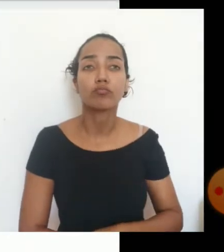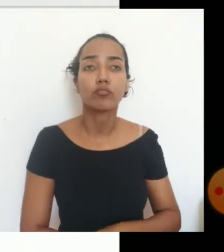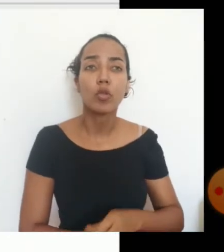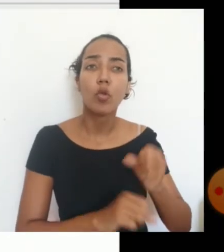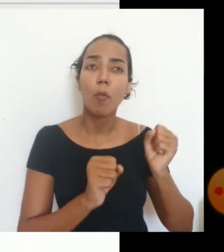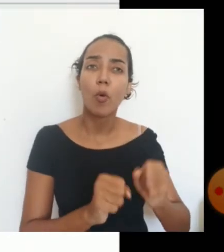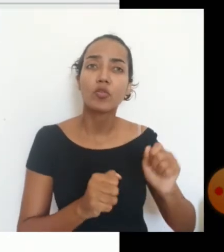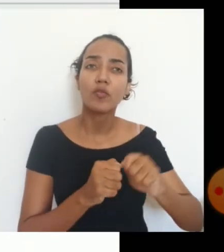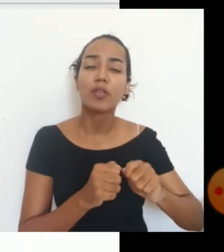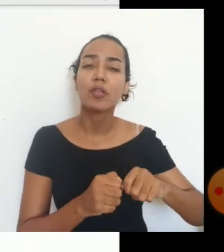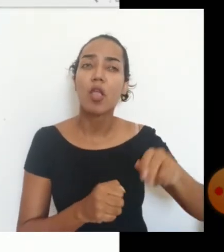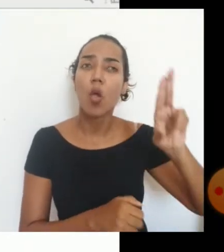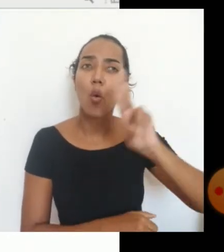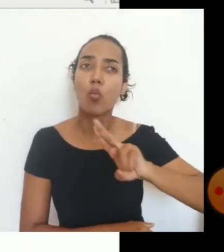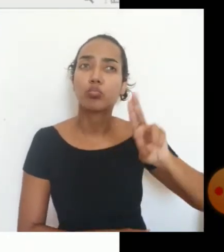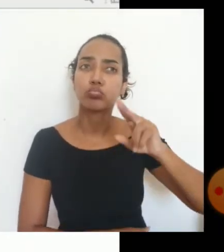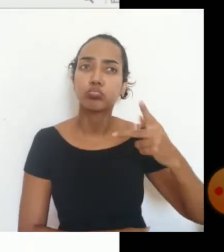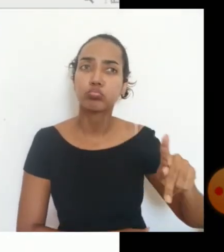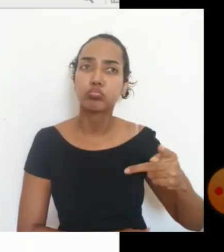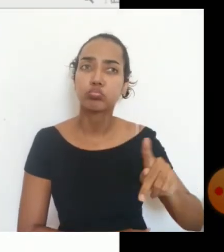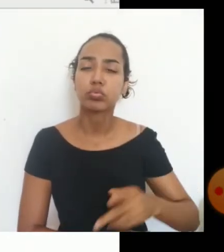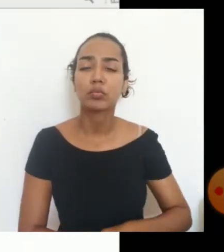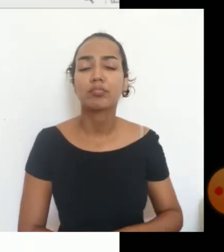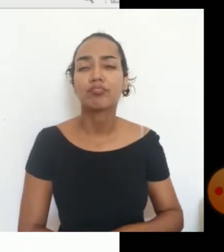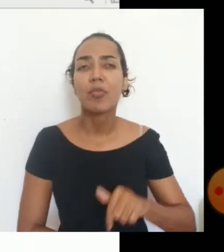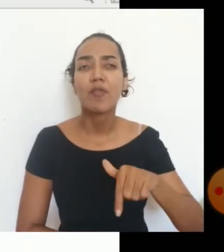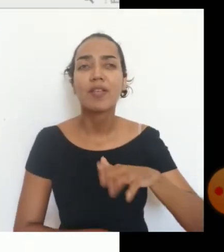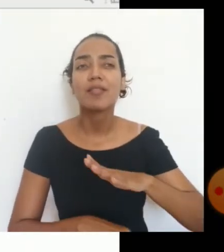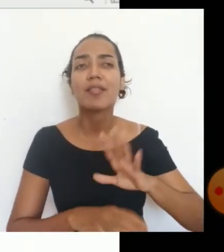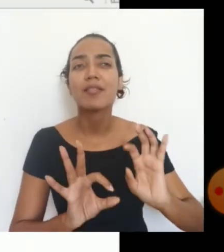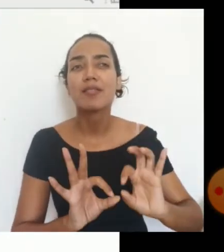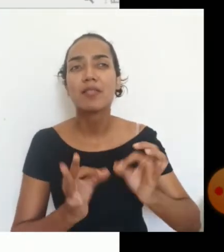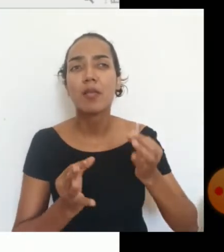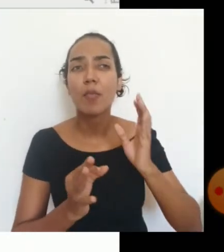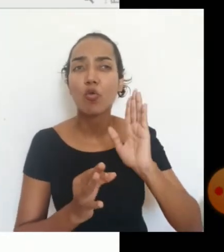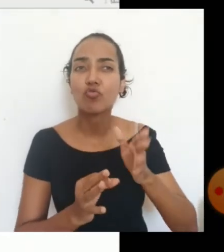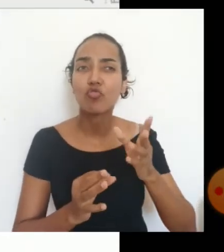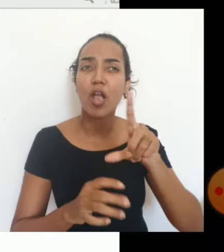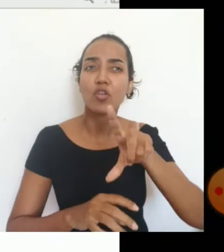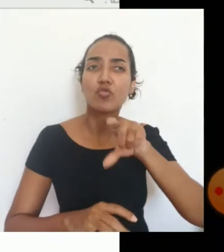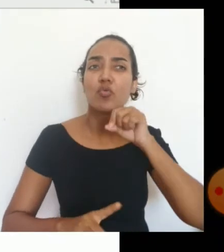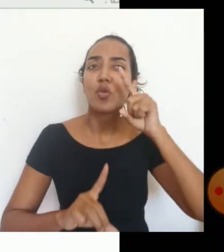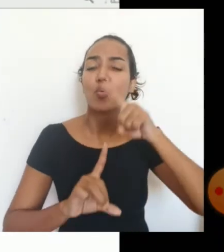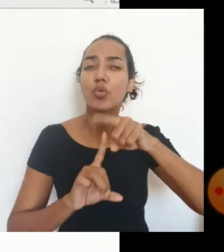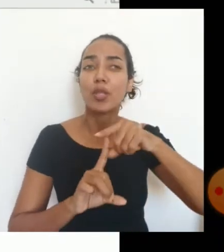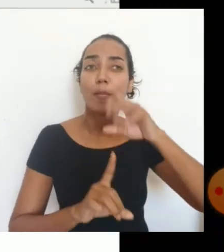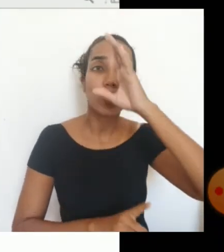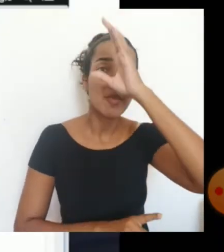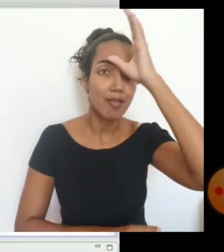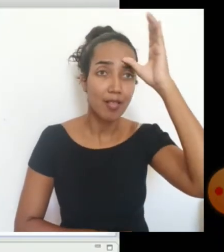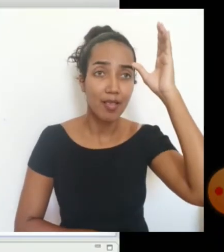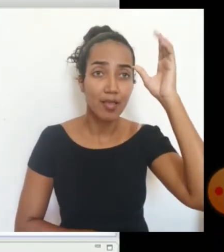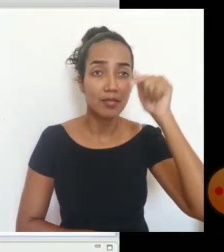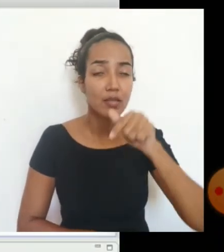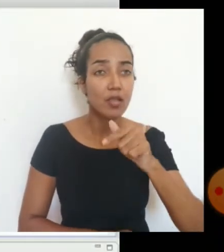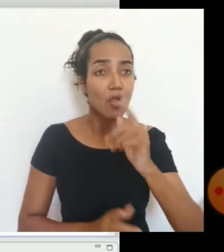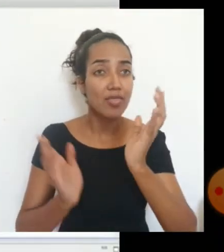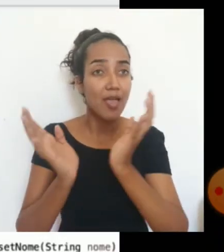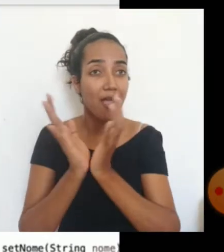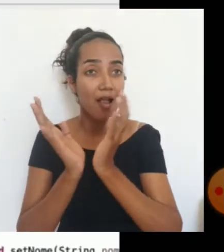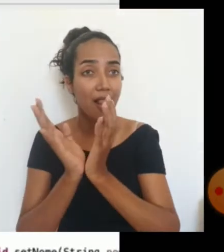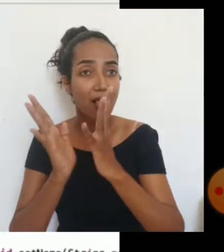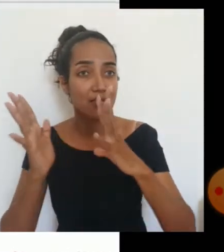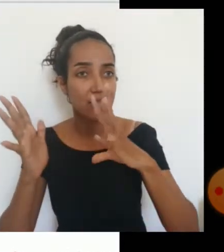porque eu já defini o tipo cliente, eu vou simplesmente chegar aqui na classe conta, vamos dar um zoom na classe conta